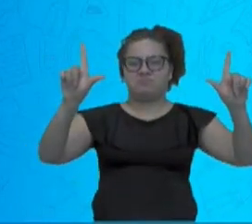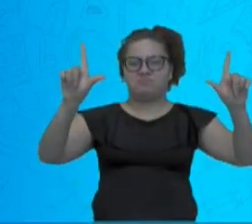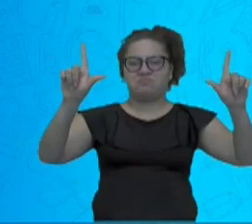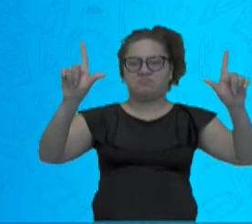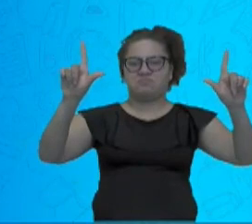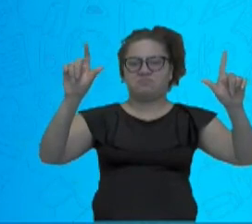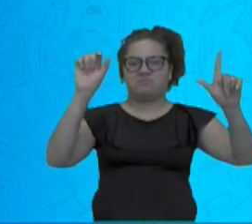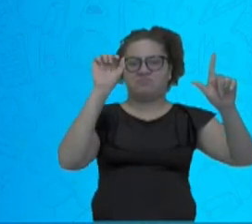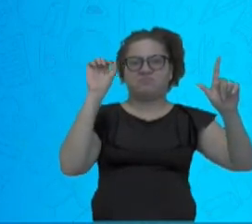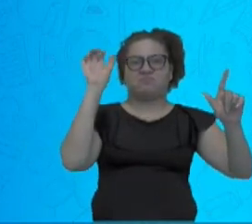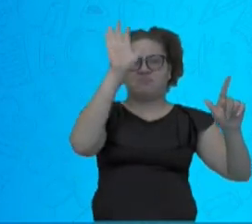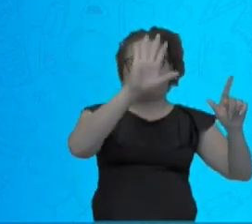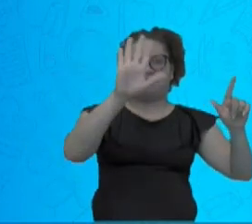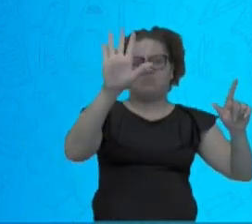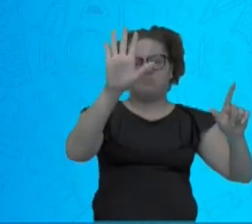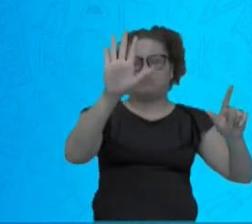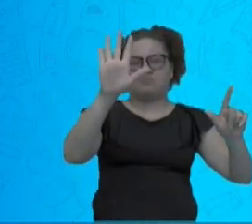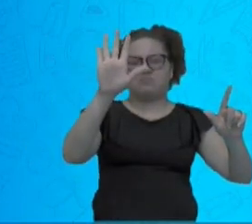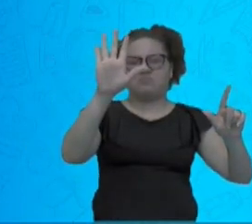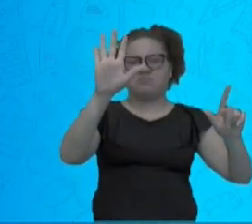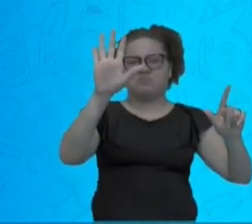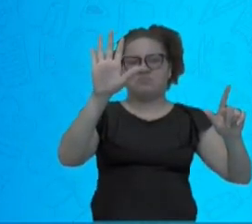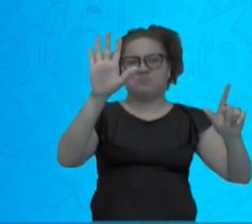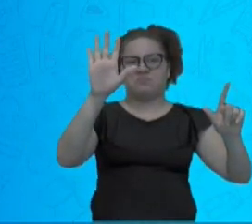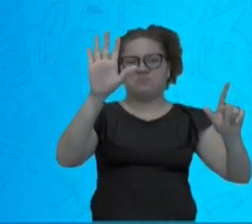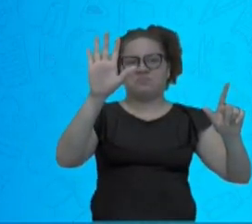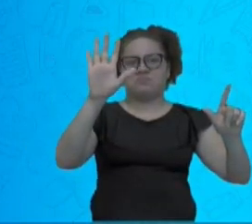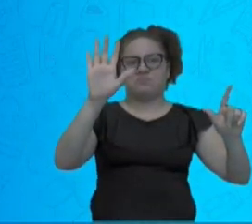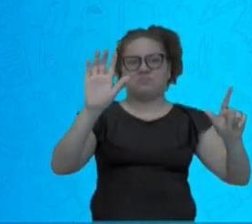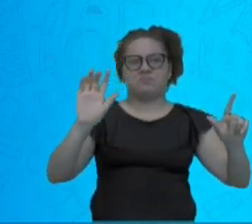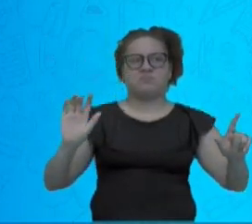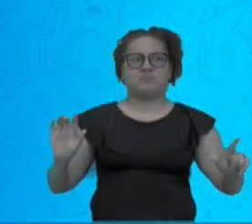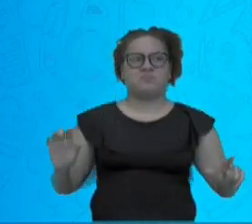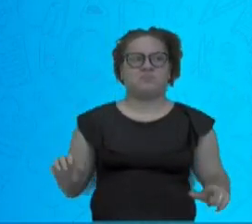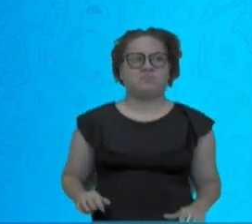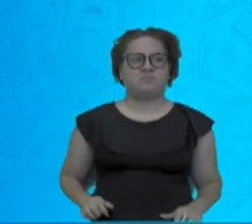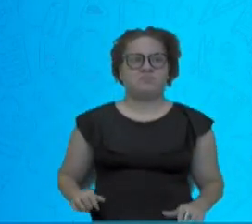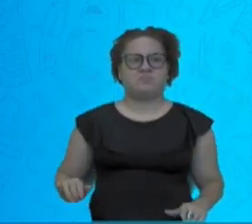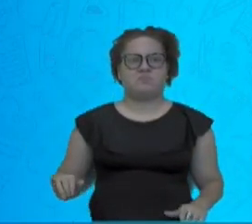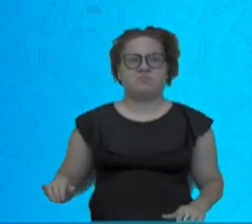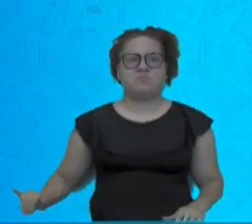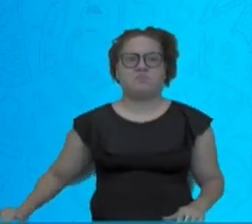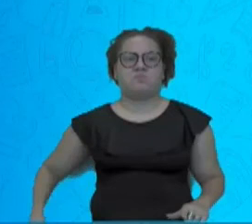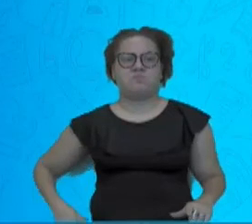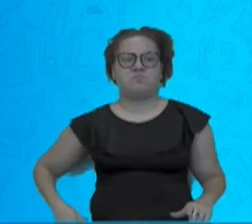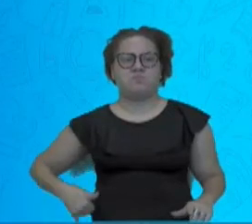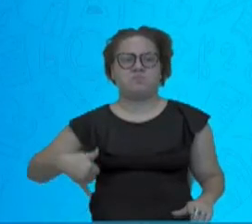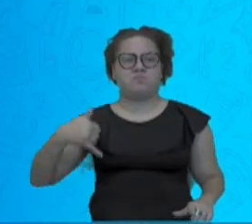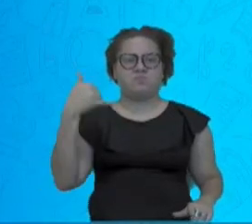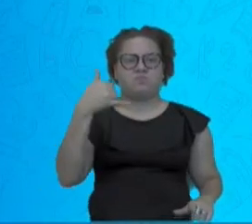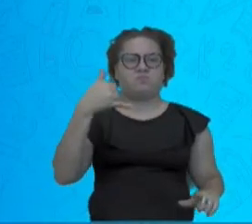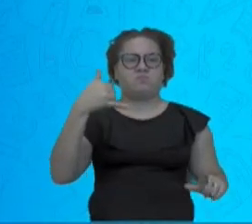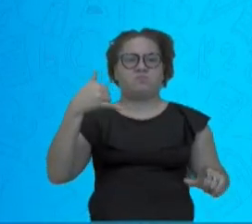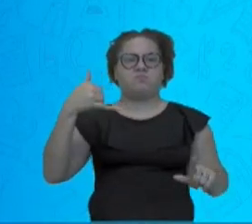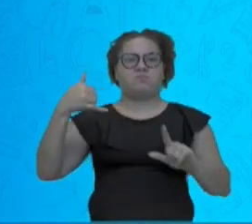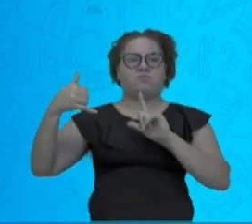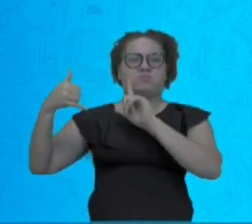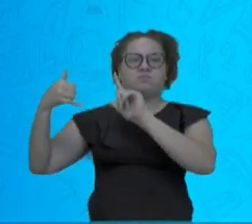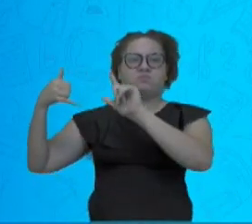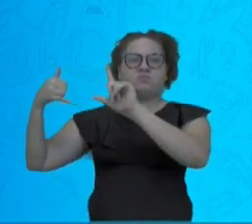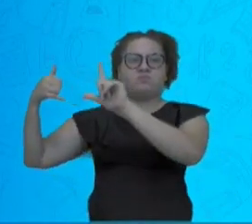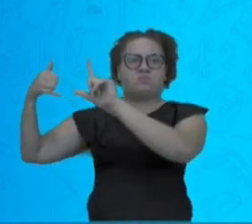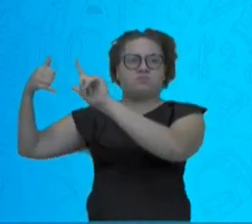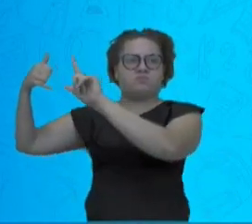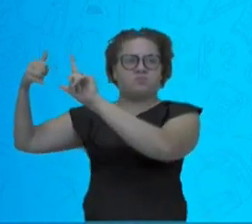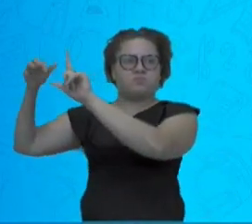SMED-GV. Para isso, basta você apontar a câmera do seu celular